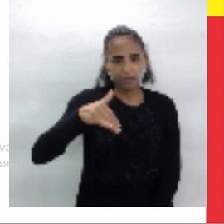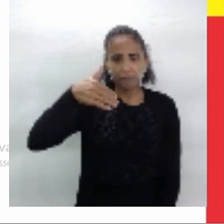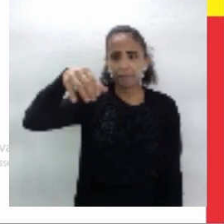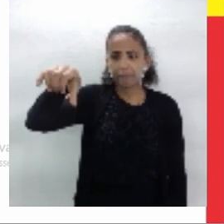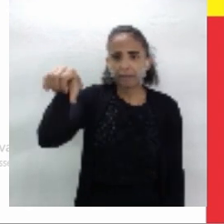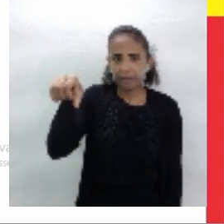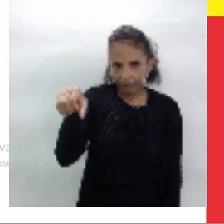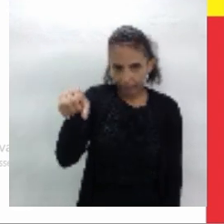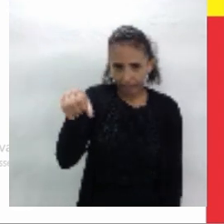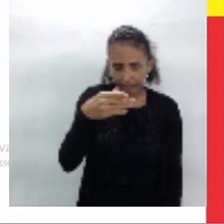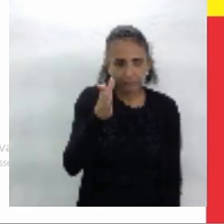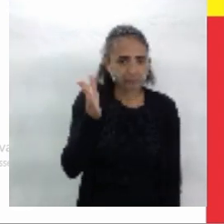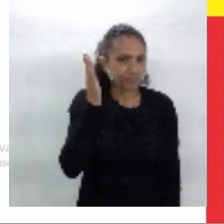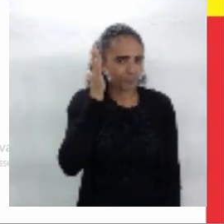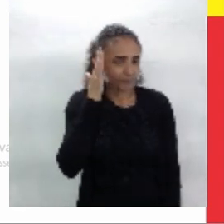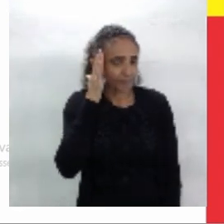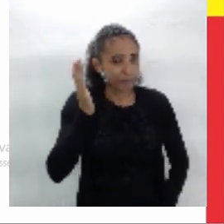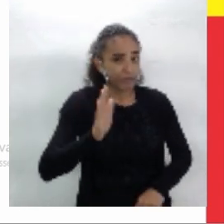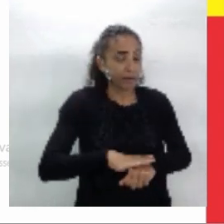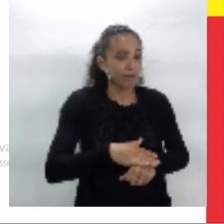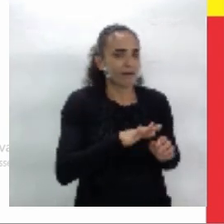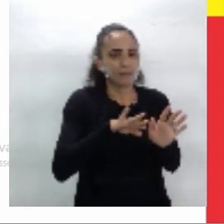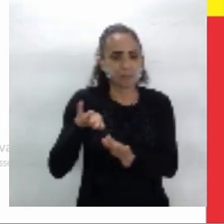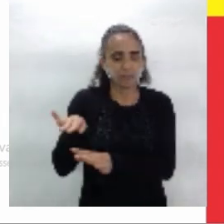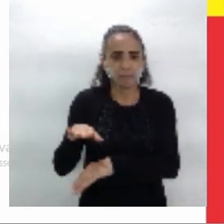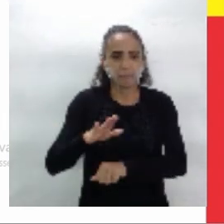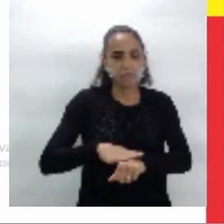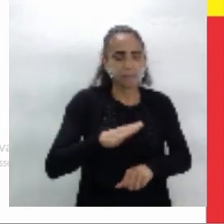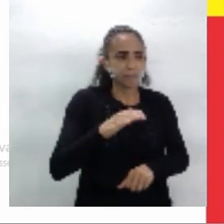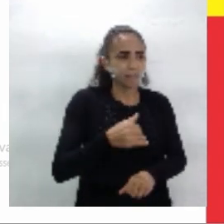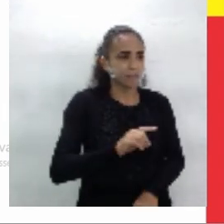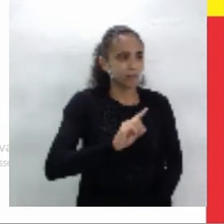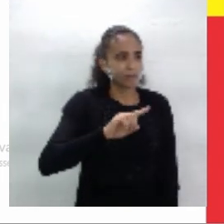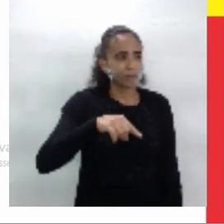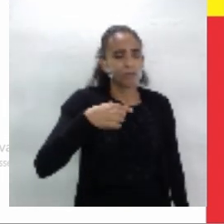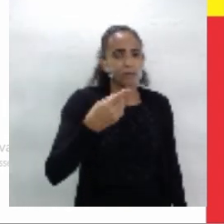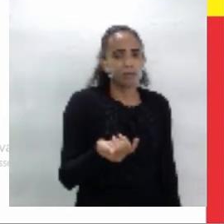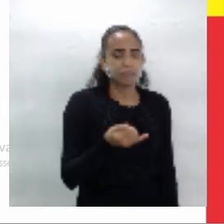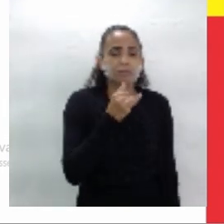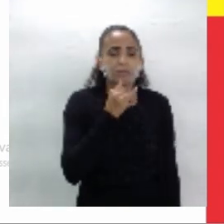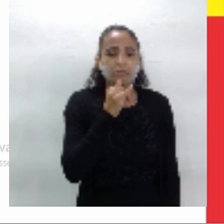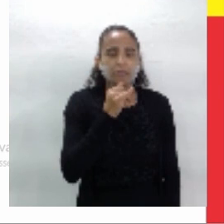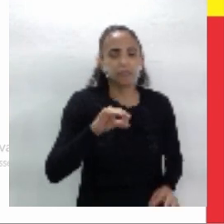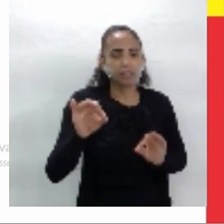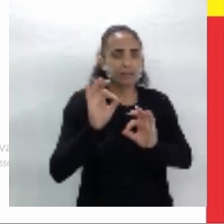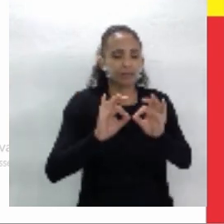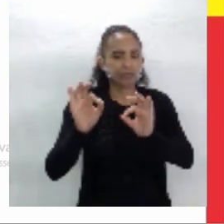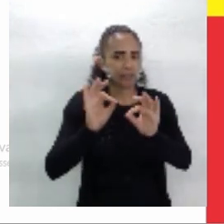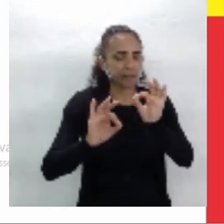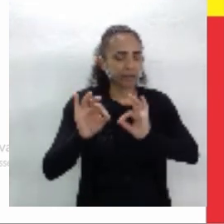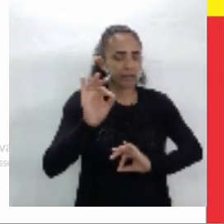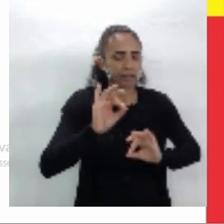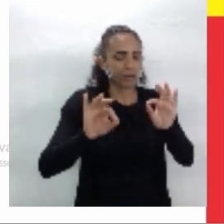Ok? Então, mais um exemplo, transformando, nesse caso, a coleta. Quais são os dados da